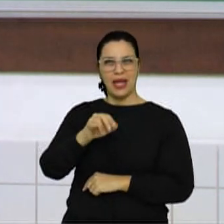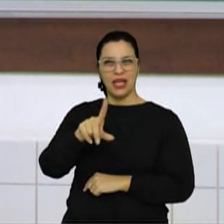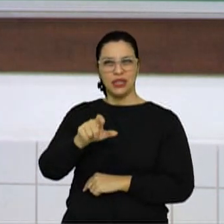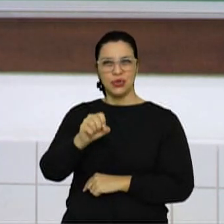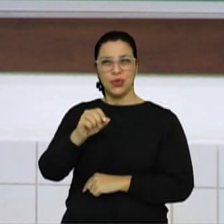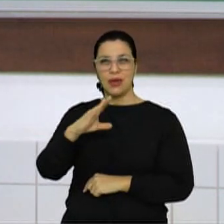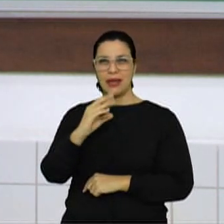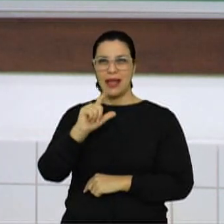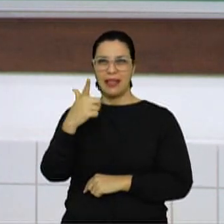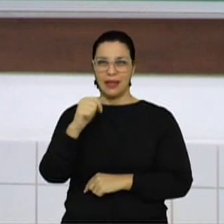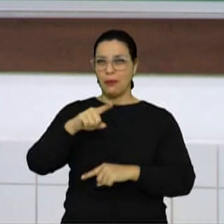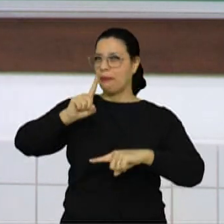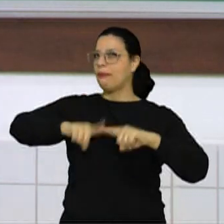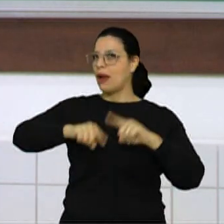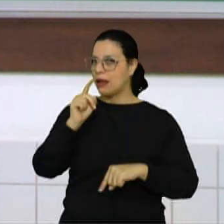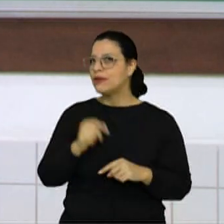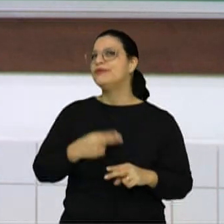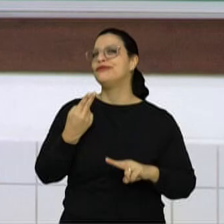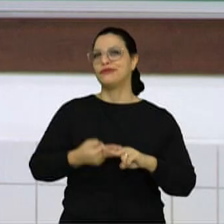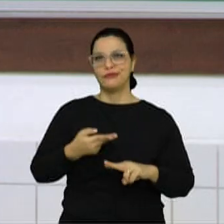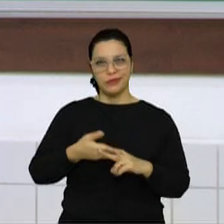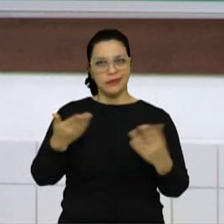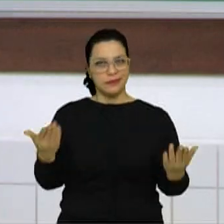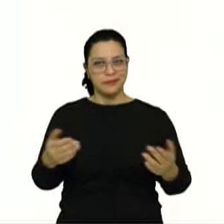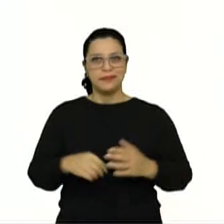São os palavrões, não é mesmo?